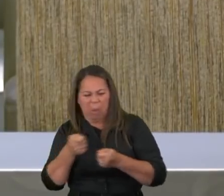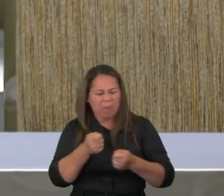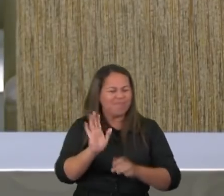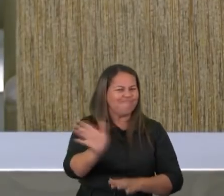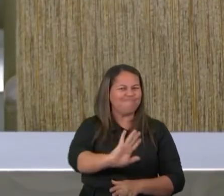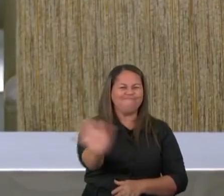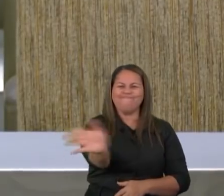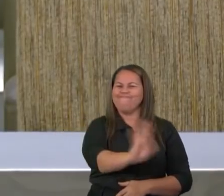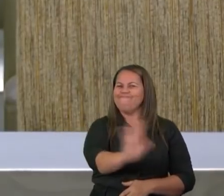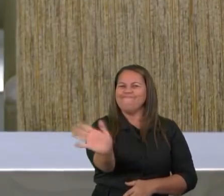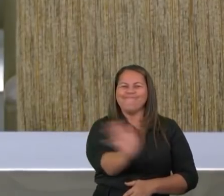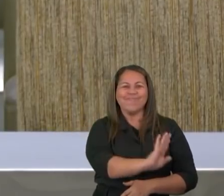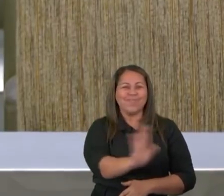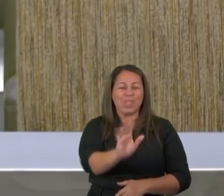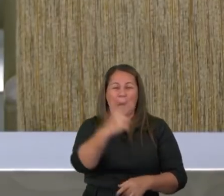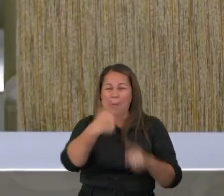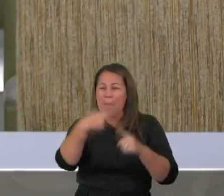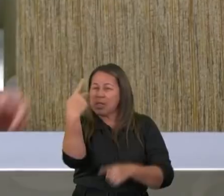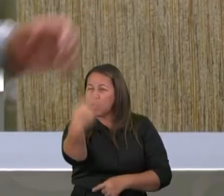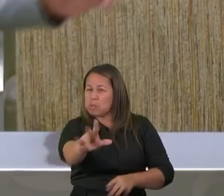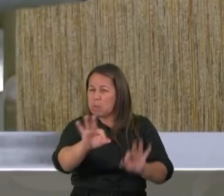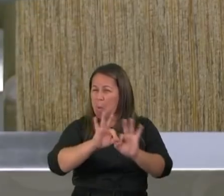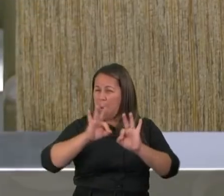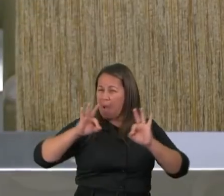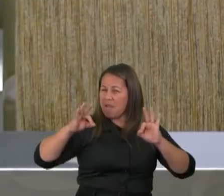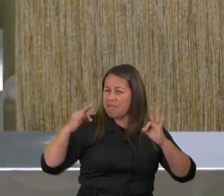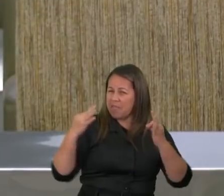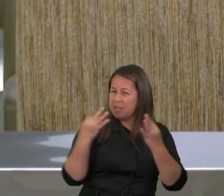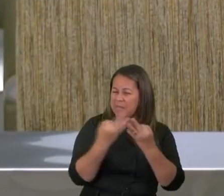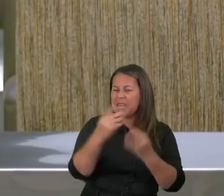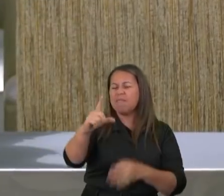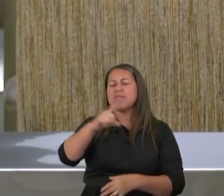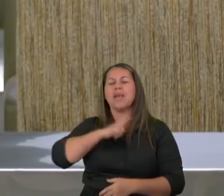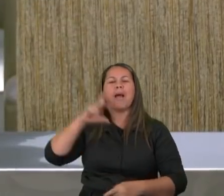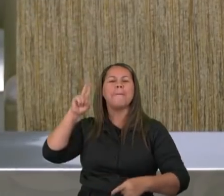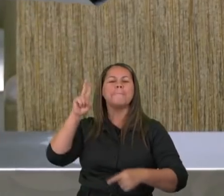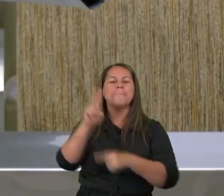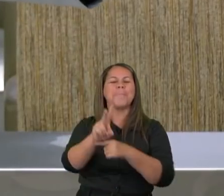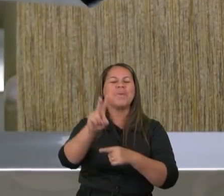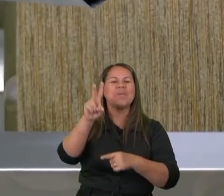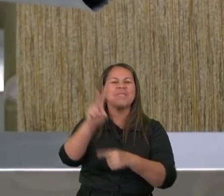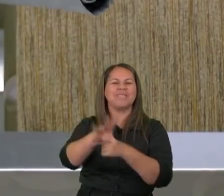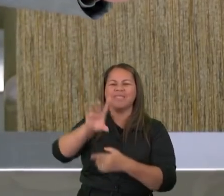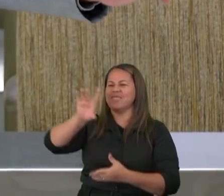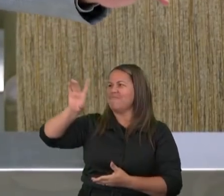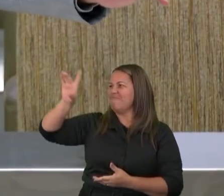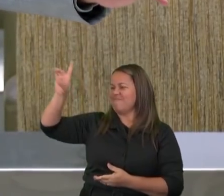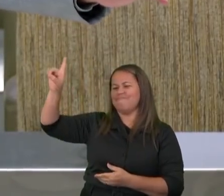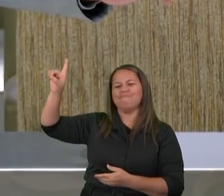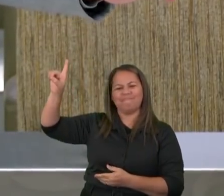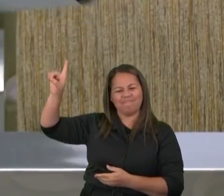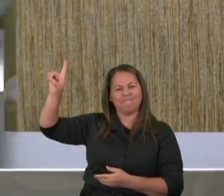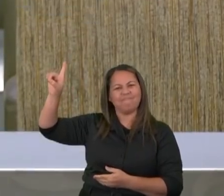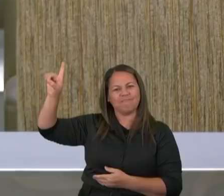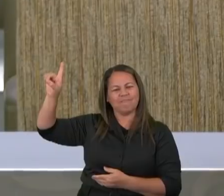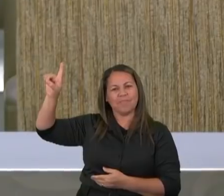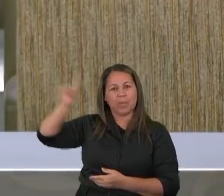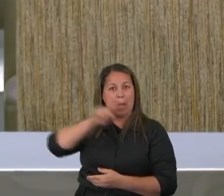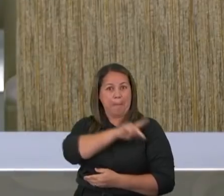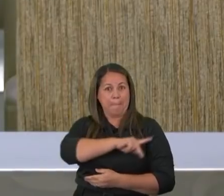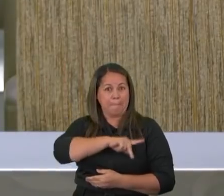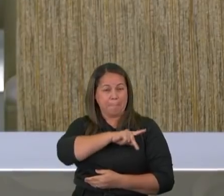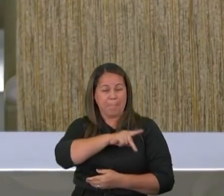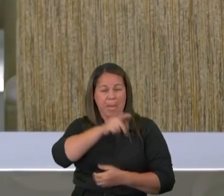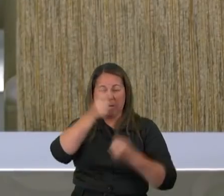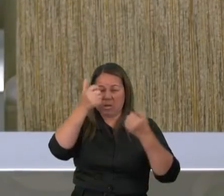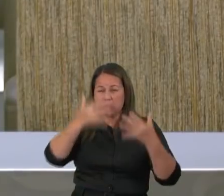mexe. Sobre a tua família repousa a proteção de Deus. Paulo disse em